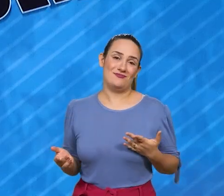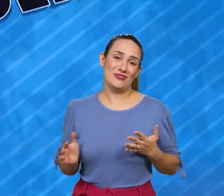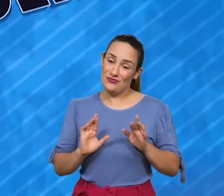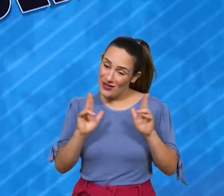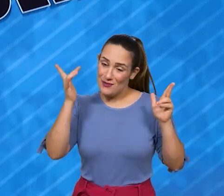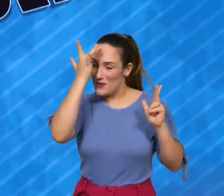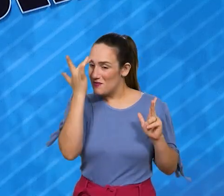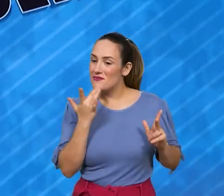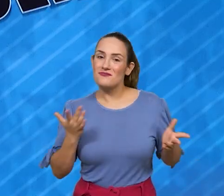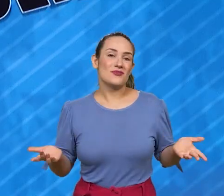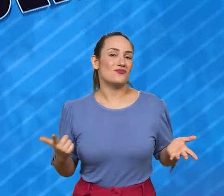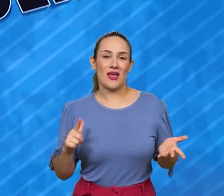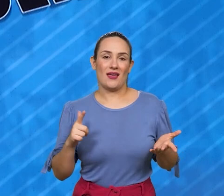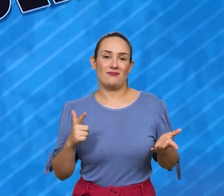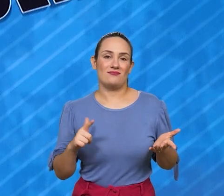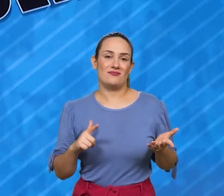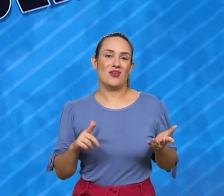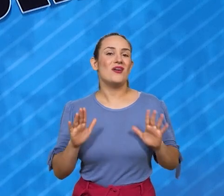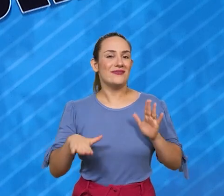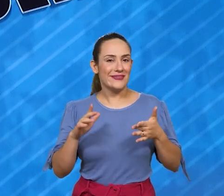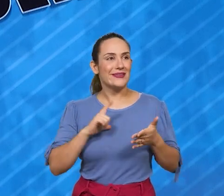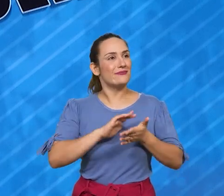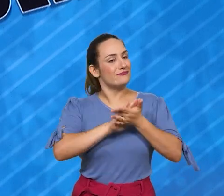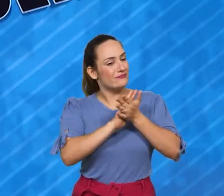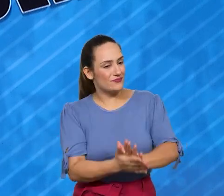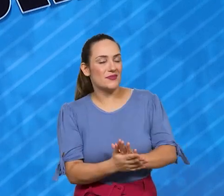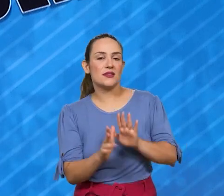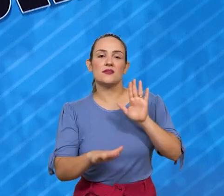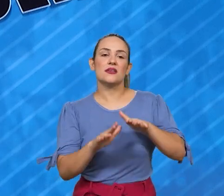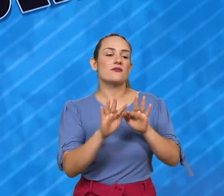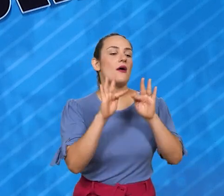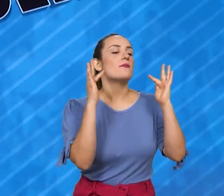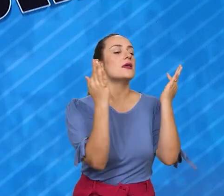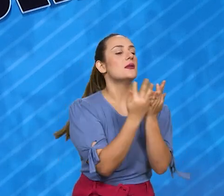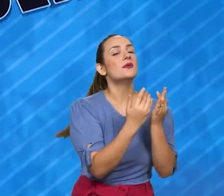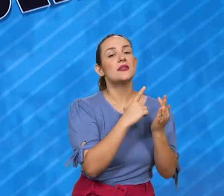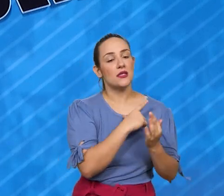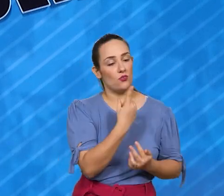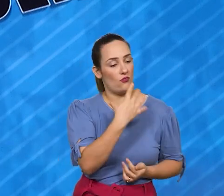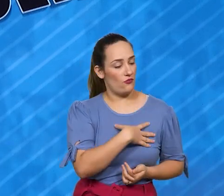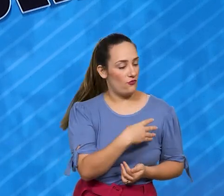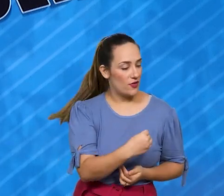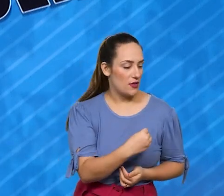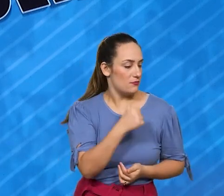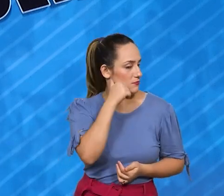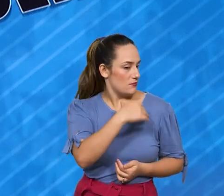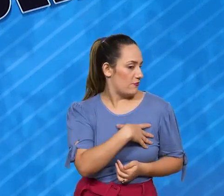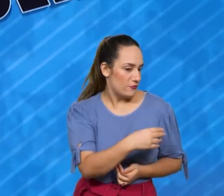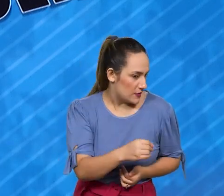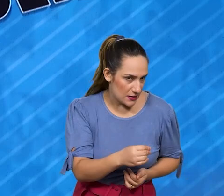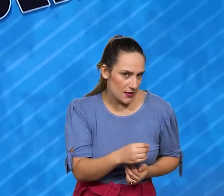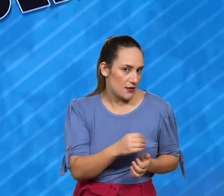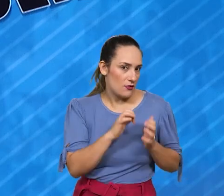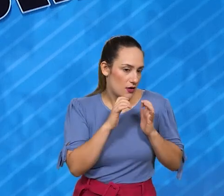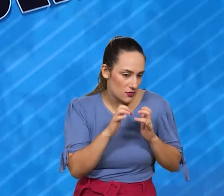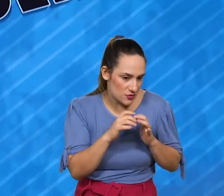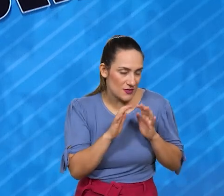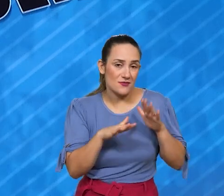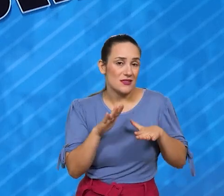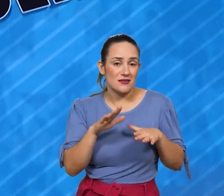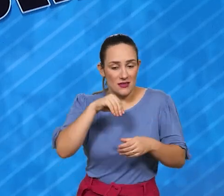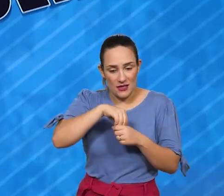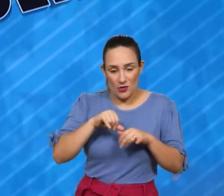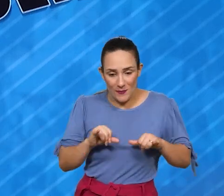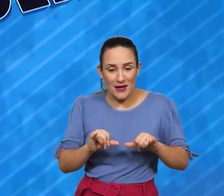se depara com situações de discriminação o tempo todo. Uma família que tem um filho com autismo, uma filha com autismo, às vezes está no